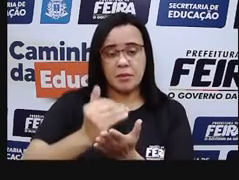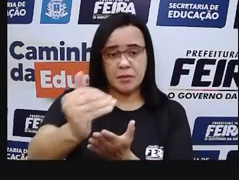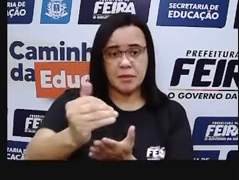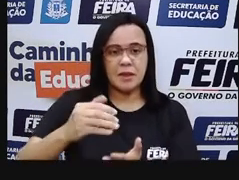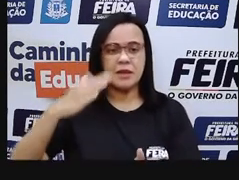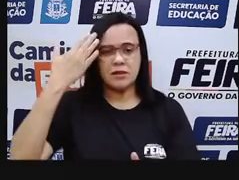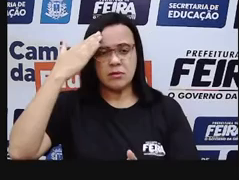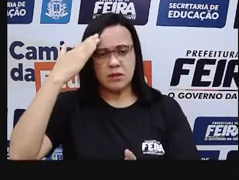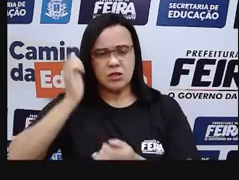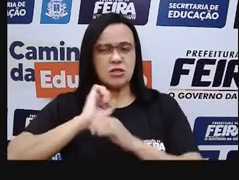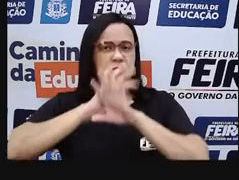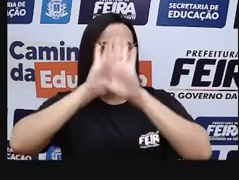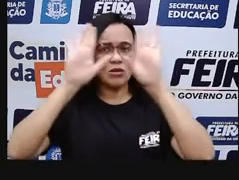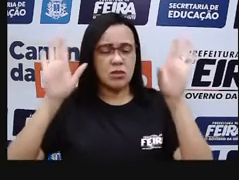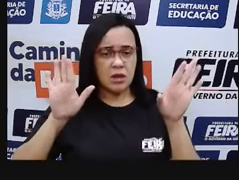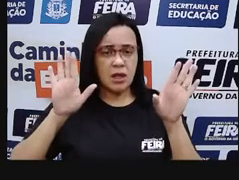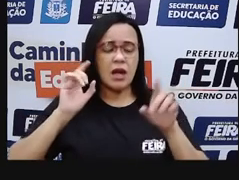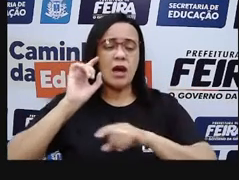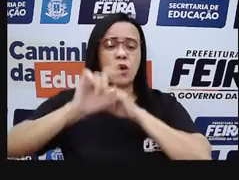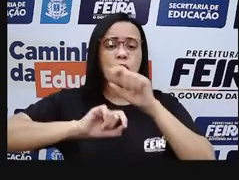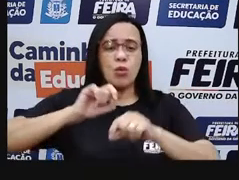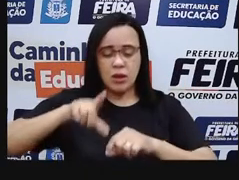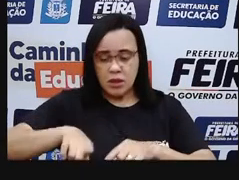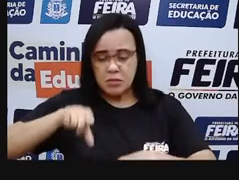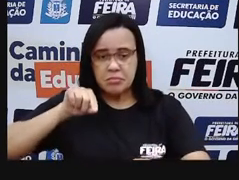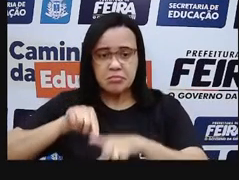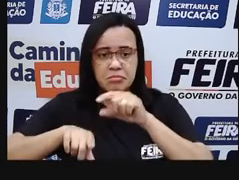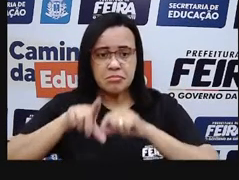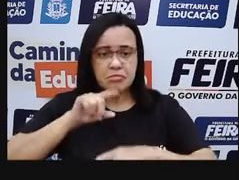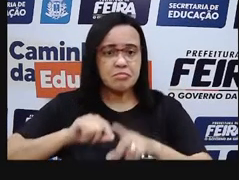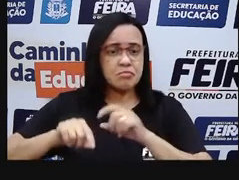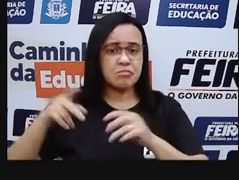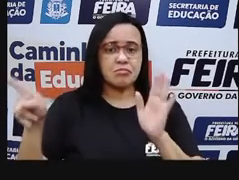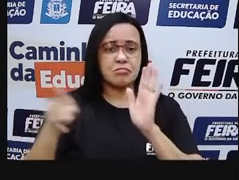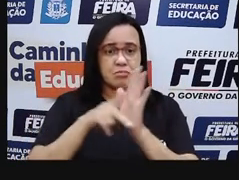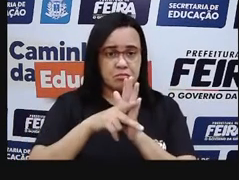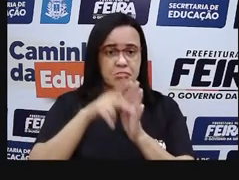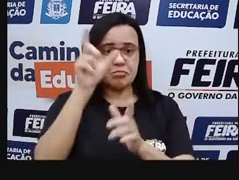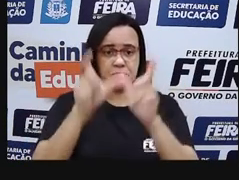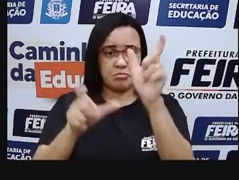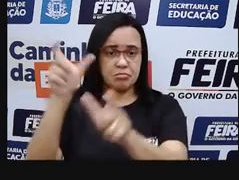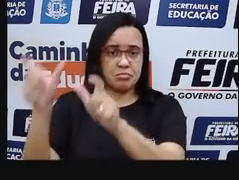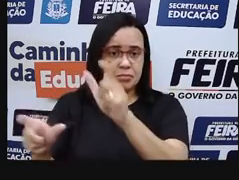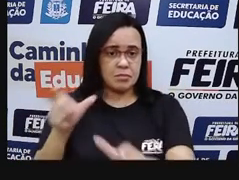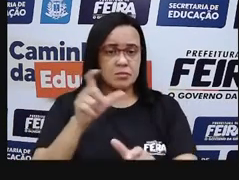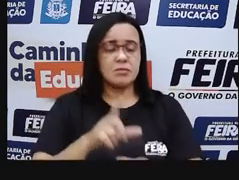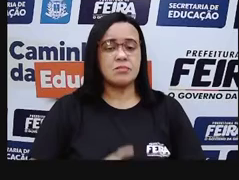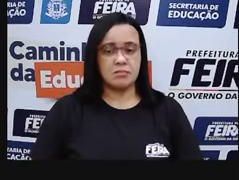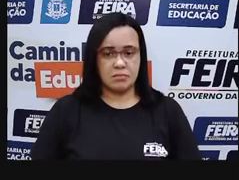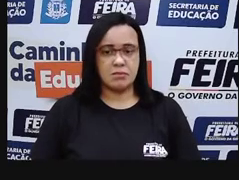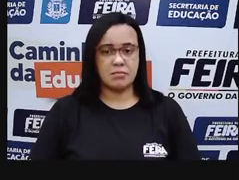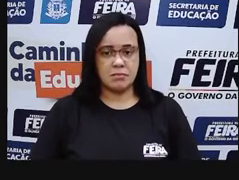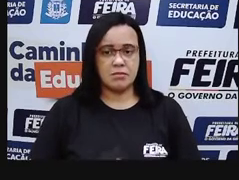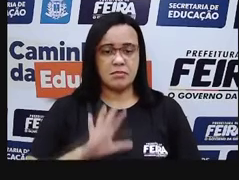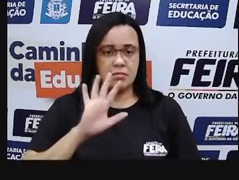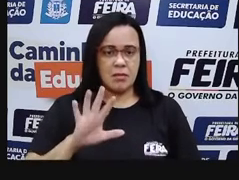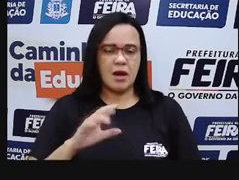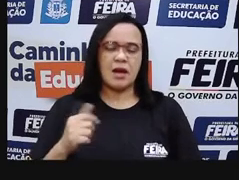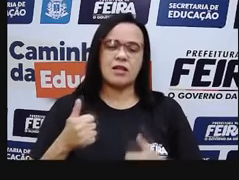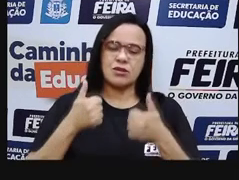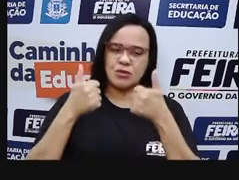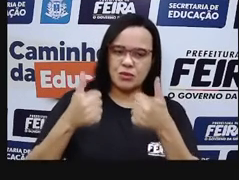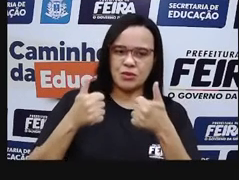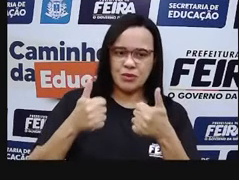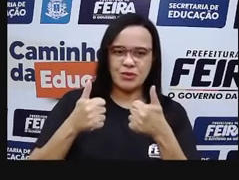compreensão da atuação da seleção natural Nossa pro qualquer coisa Pois é calma que vai dar tudo certo tudo